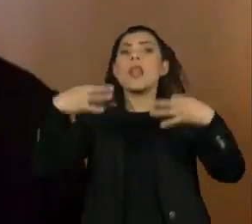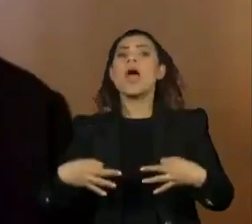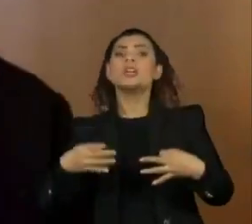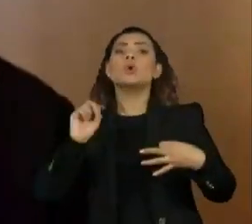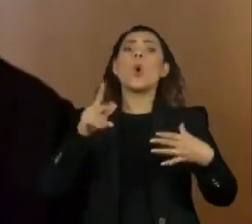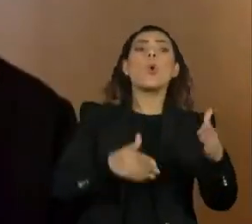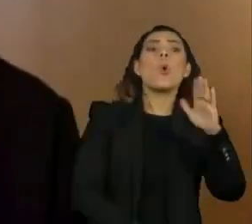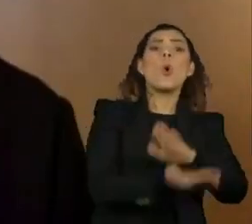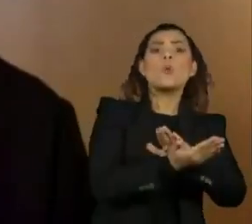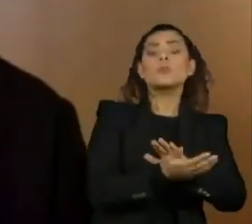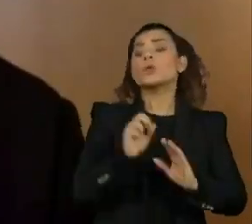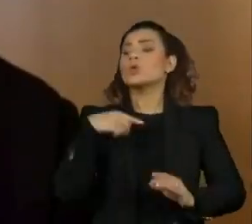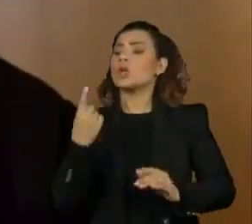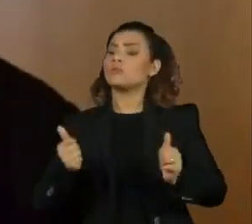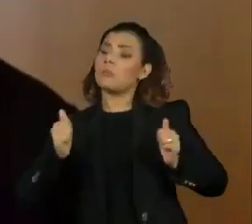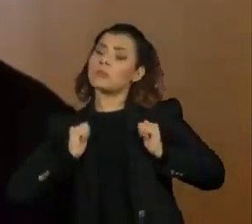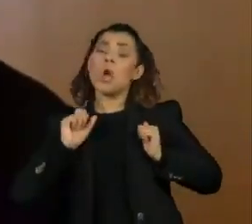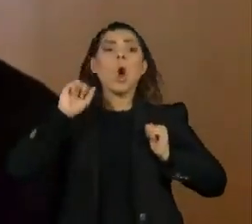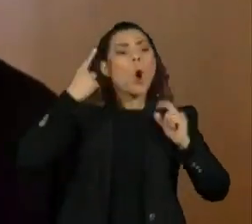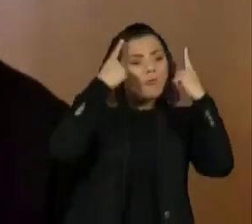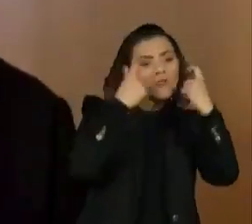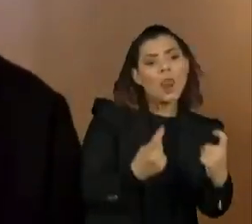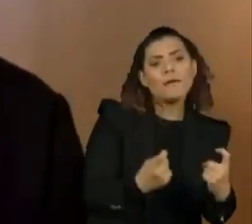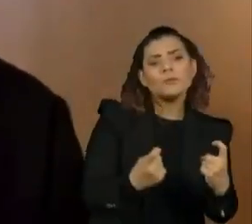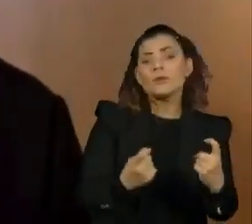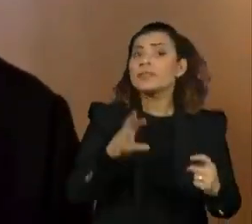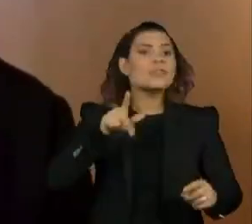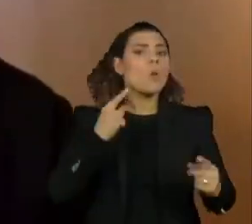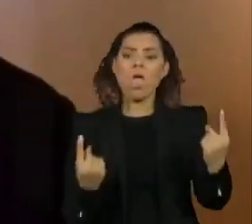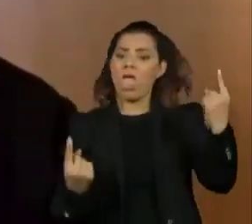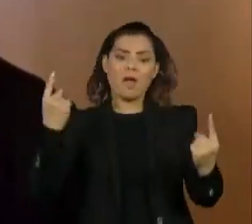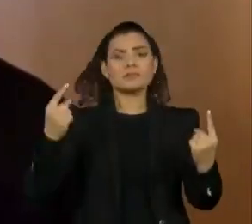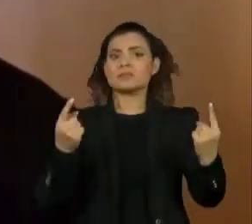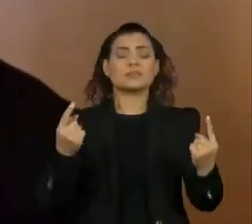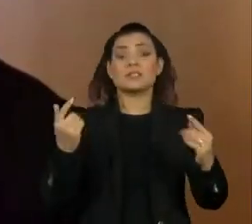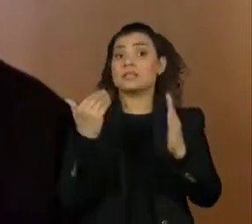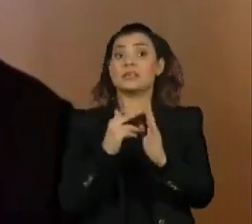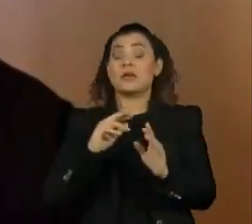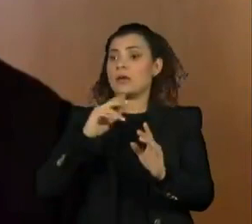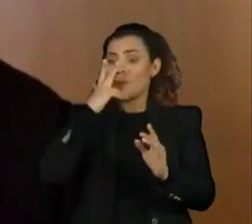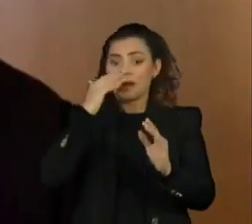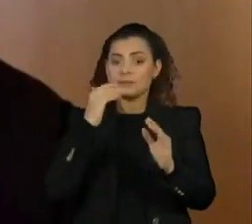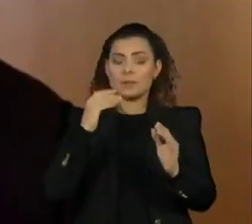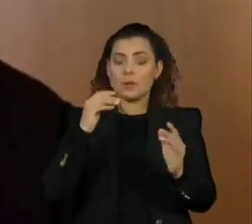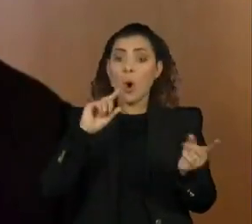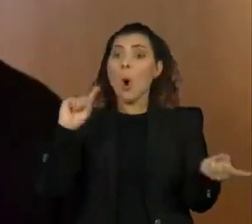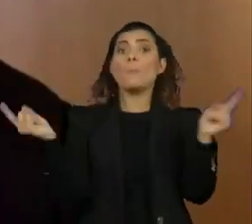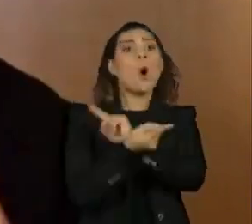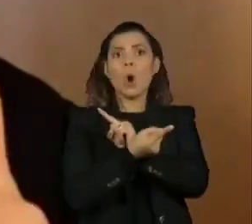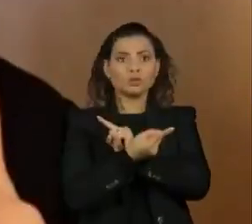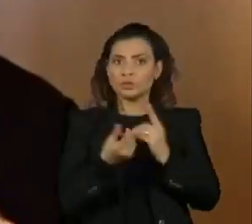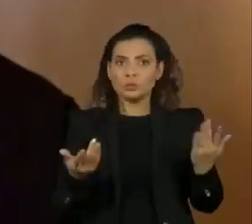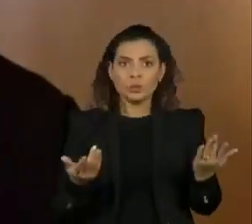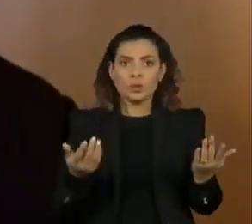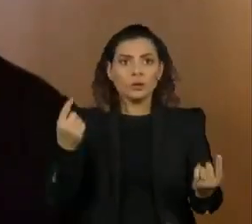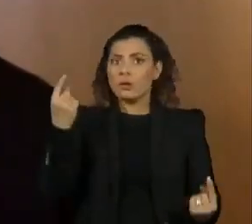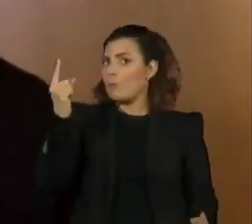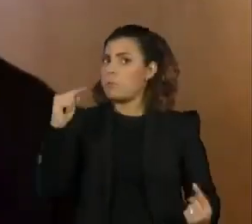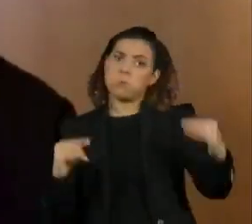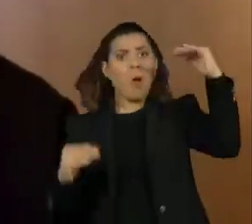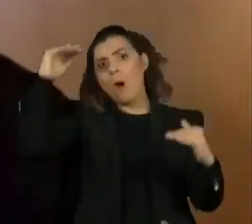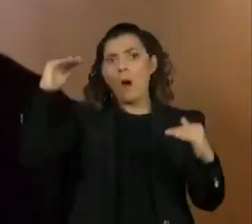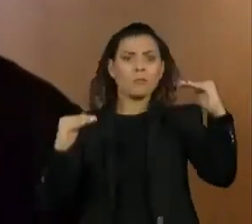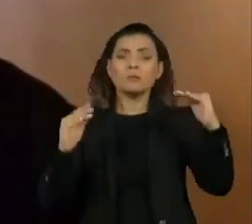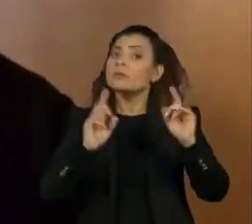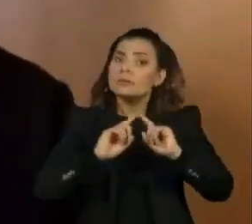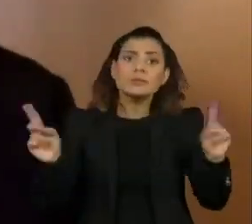somos pacíficos, ordeiros ou violentíssimos, como mostram os índices de criminalidade no Brasil, e